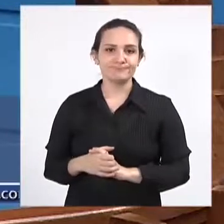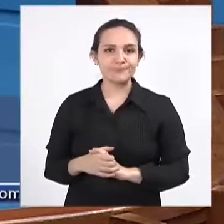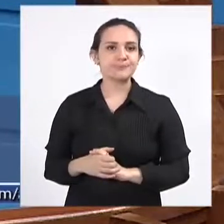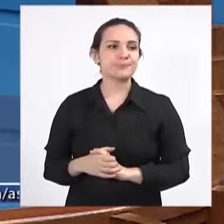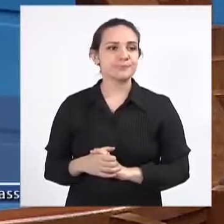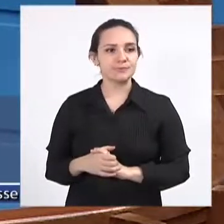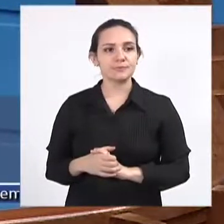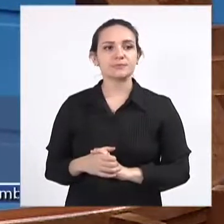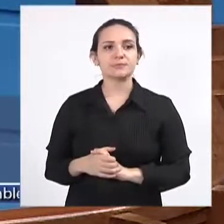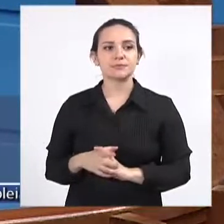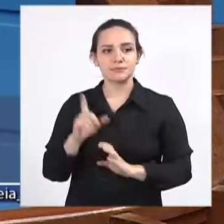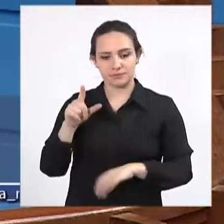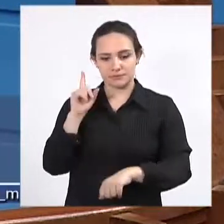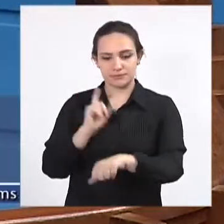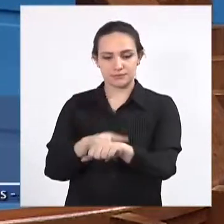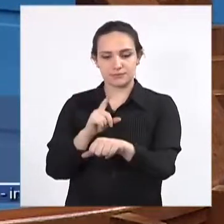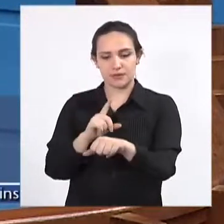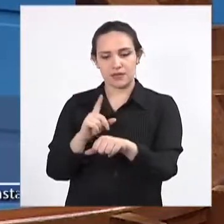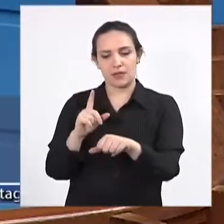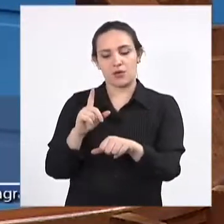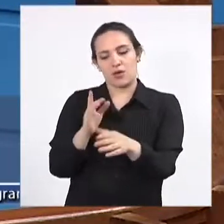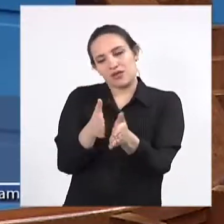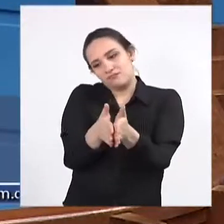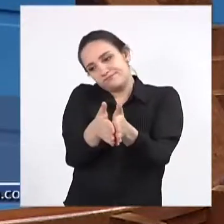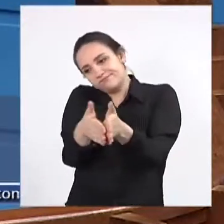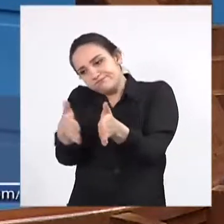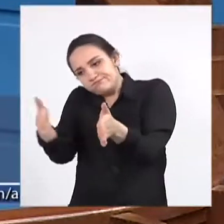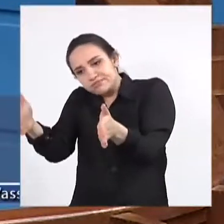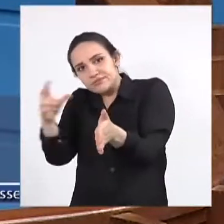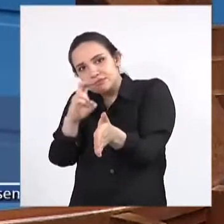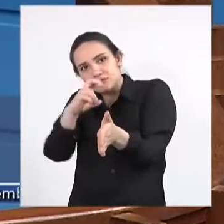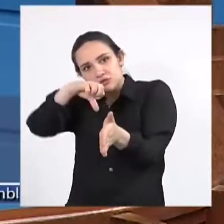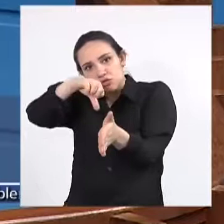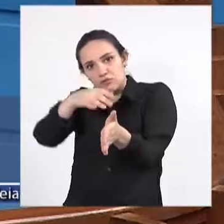essa faixa já começa a partir daí.